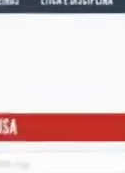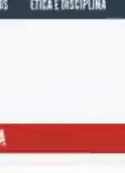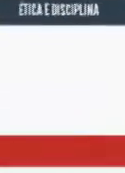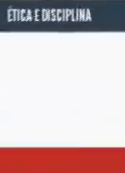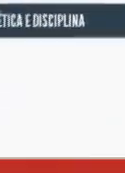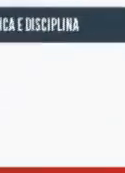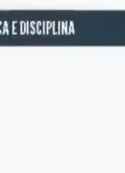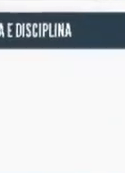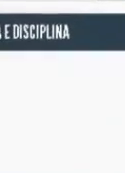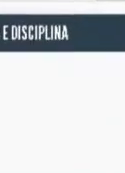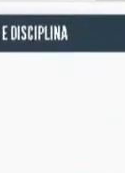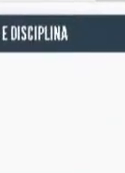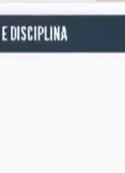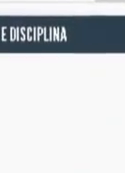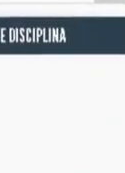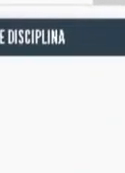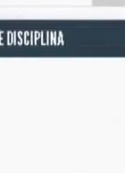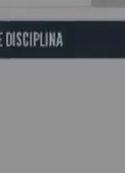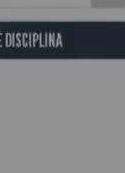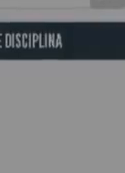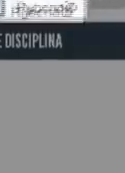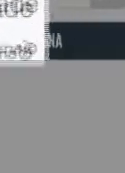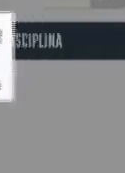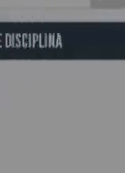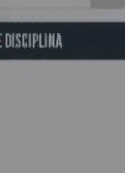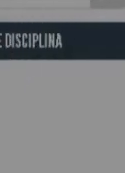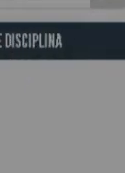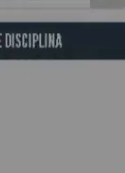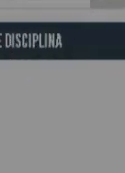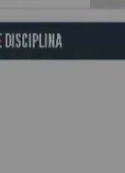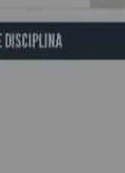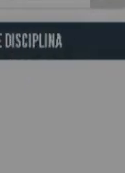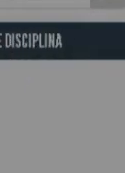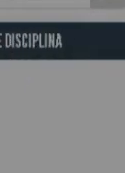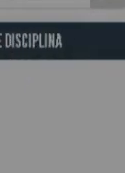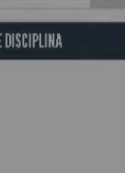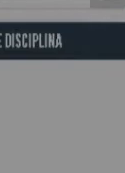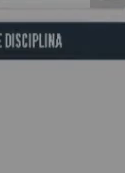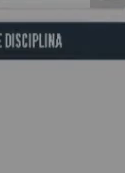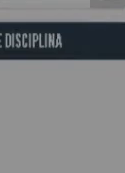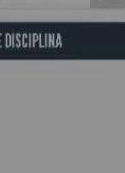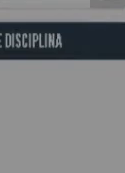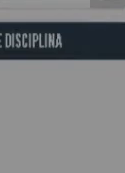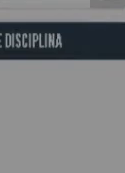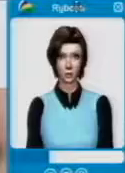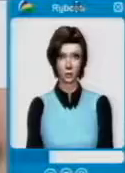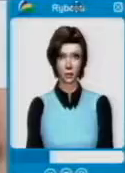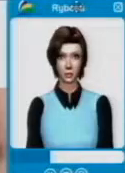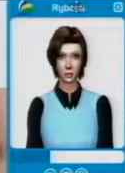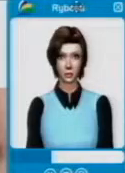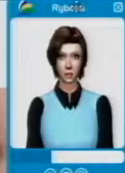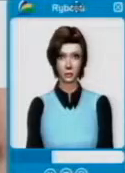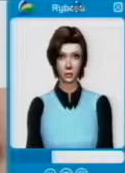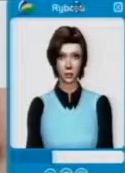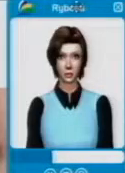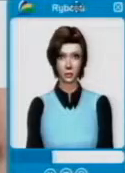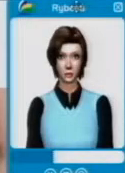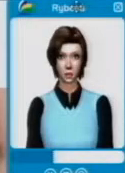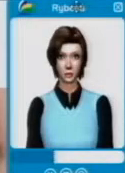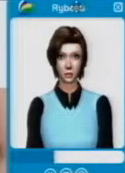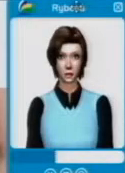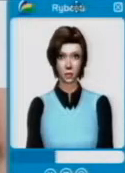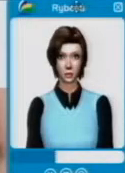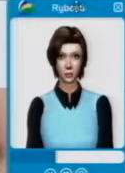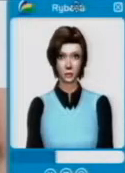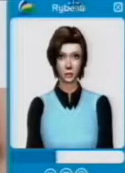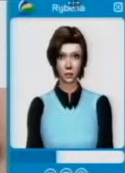No canto superior direito, há duas opções: a conversão do português escrito para a voz falada. As eleições para os cargos